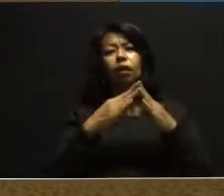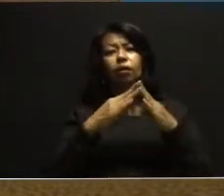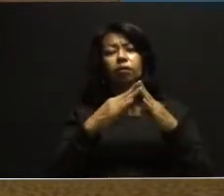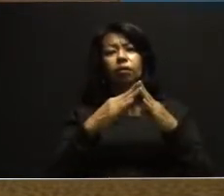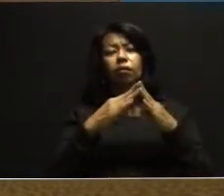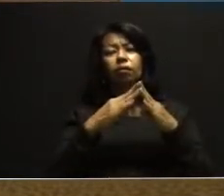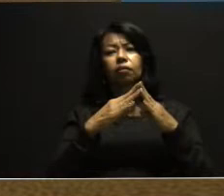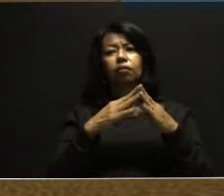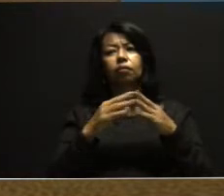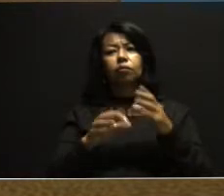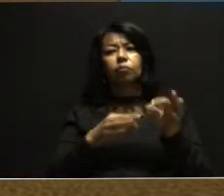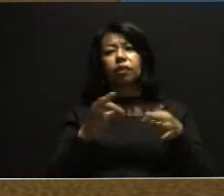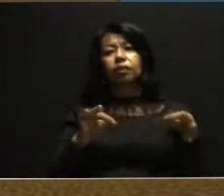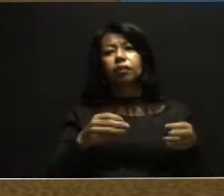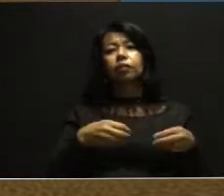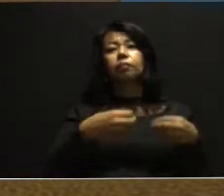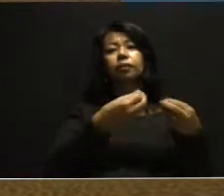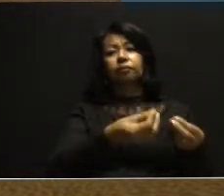meu presente para você.